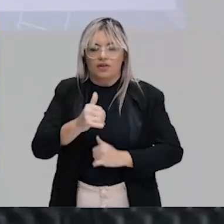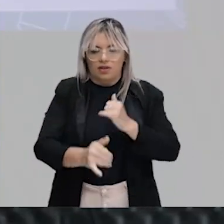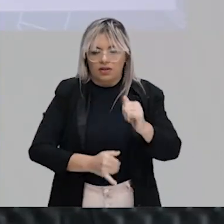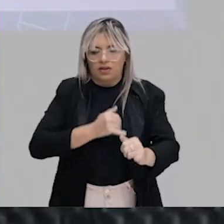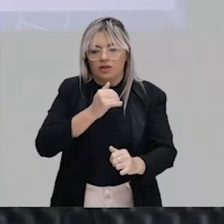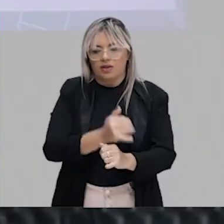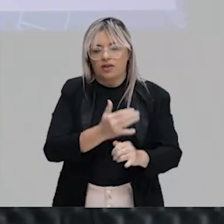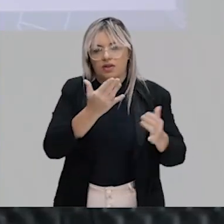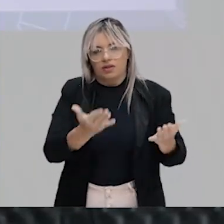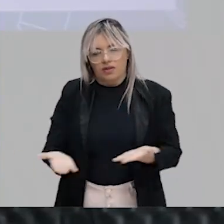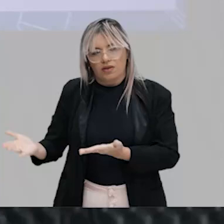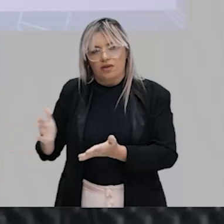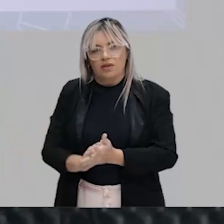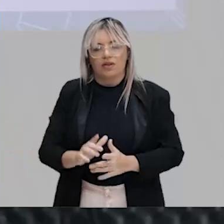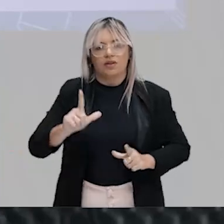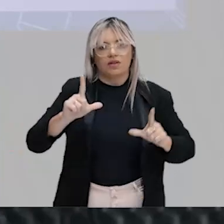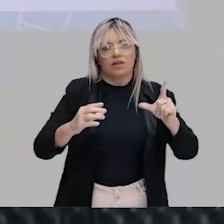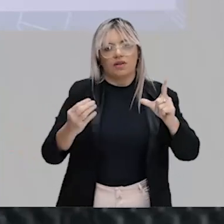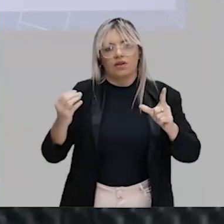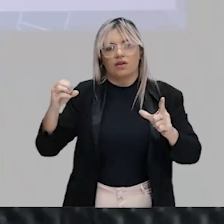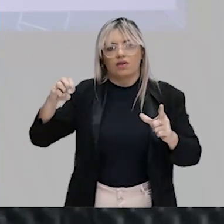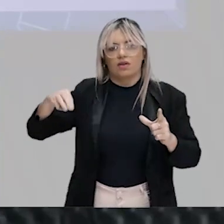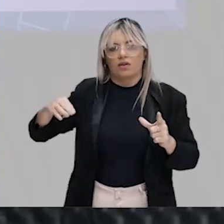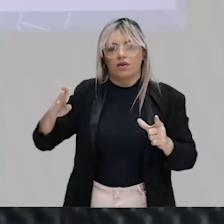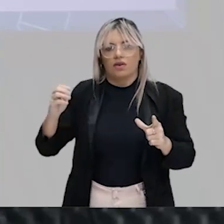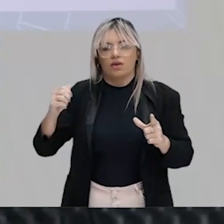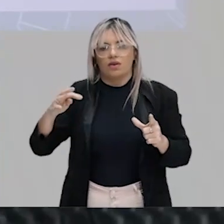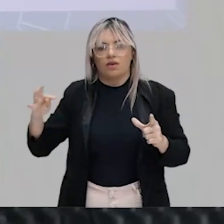canal Combate. Porque existe essa